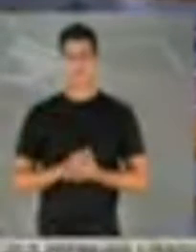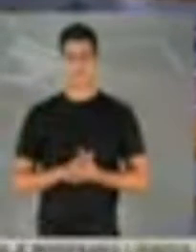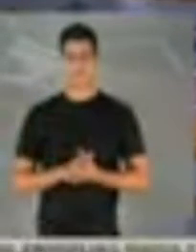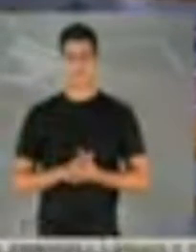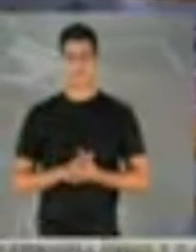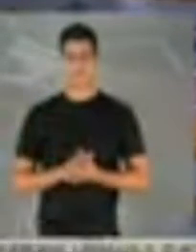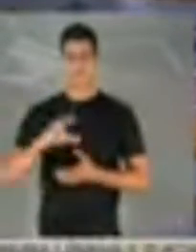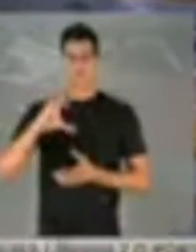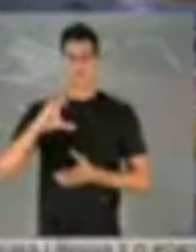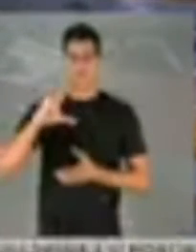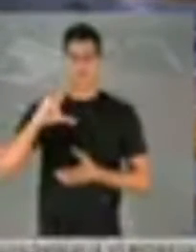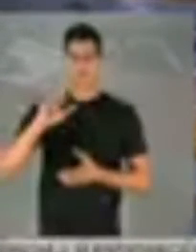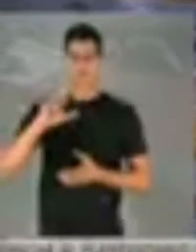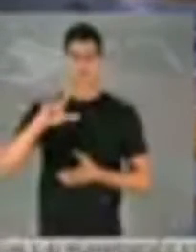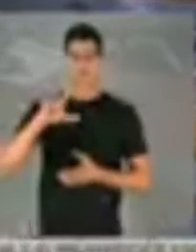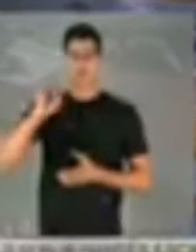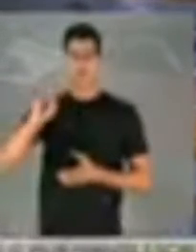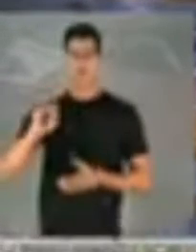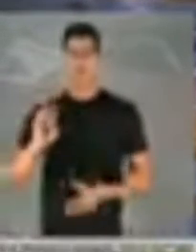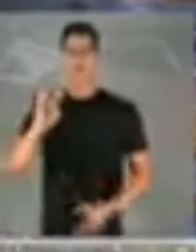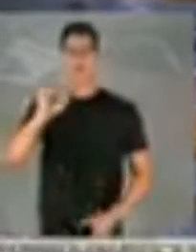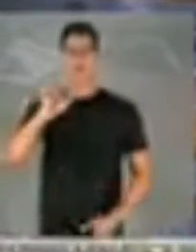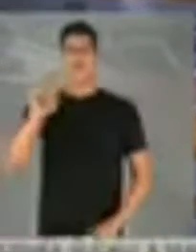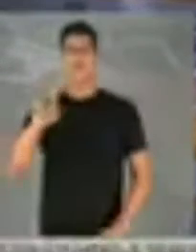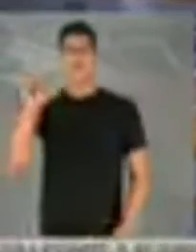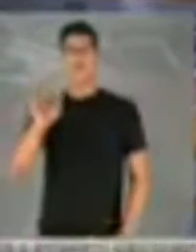Pediram para convocar o Carlos Wizard, um empresário.